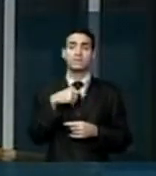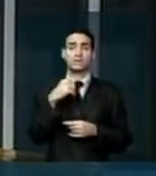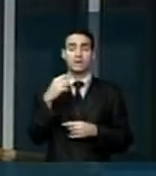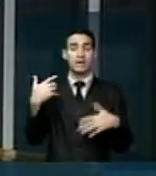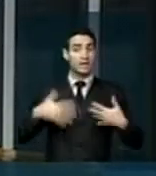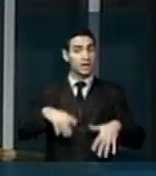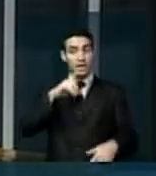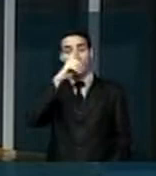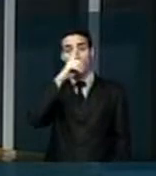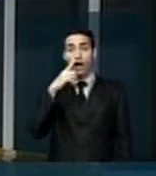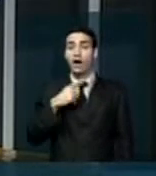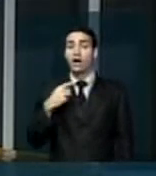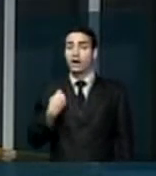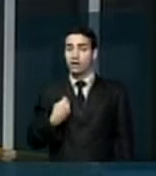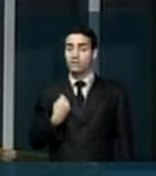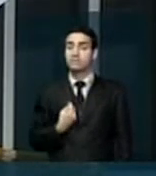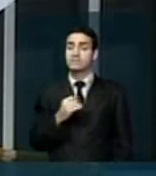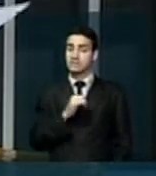dessa situação.